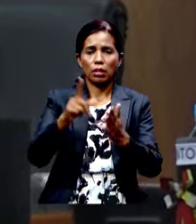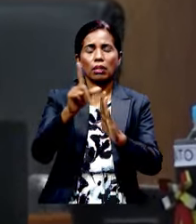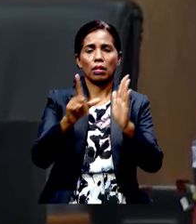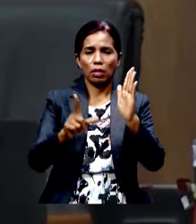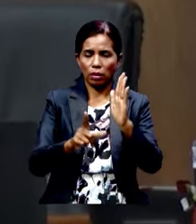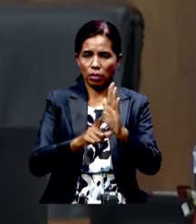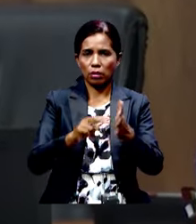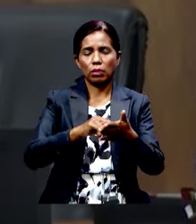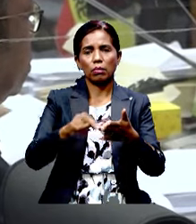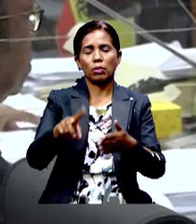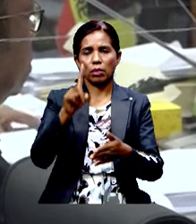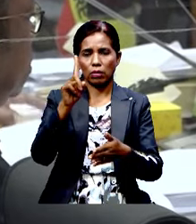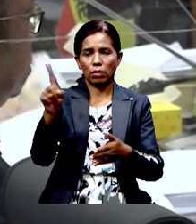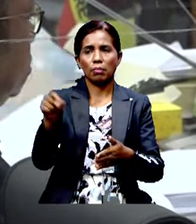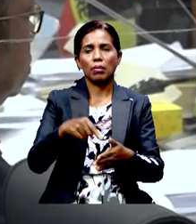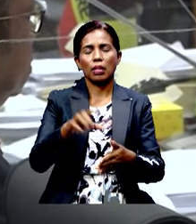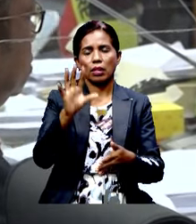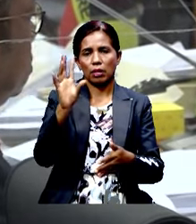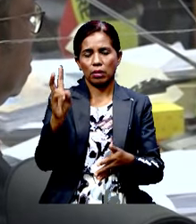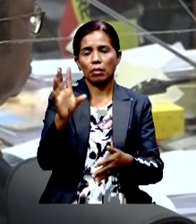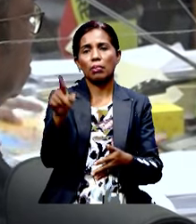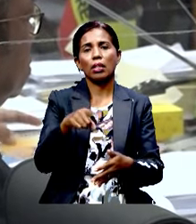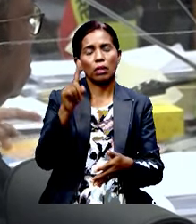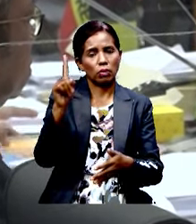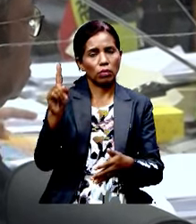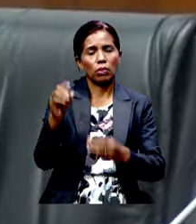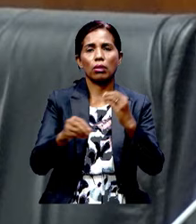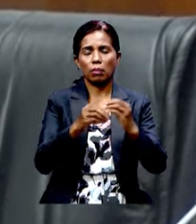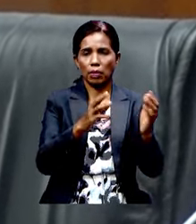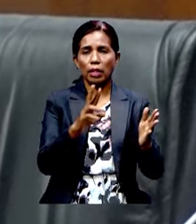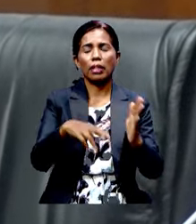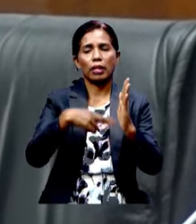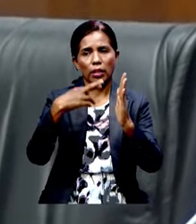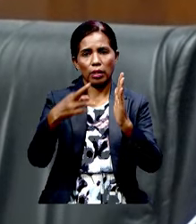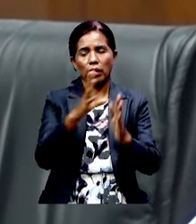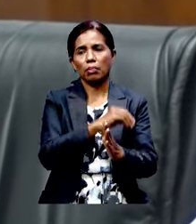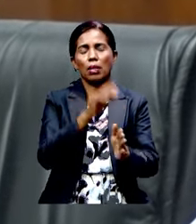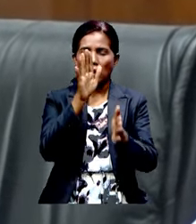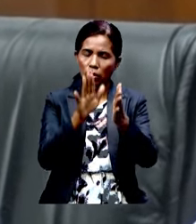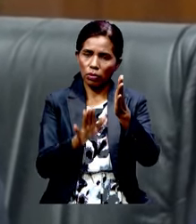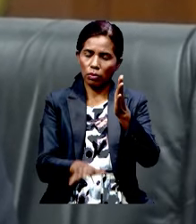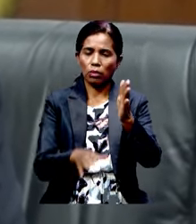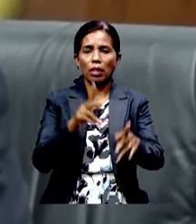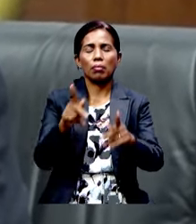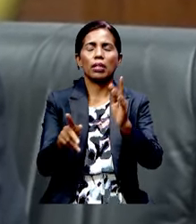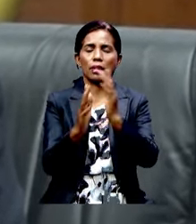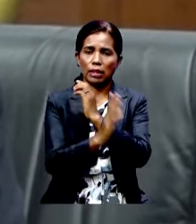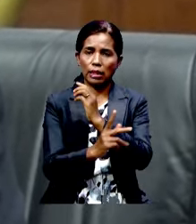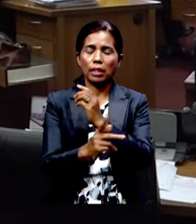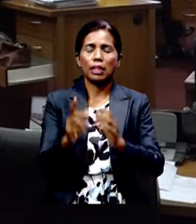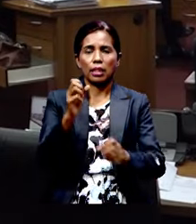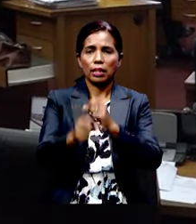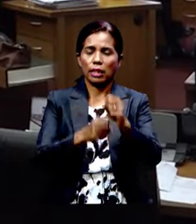lei número 1/6/1 com a procedimento concessão indulto no comutação pena ne bem